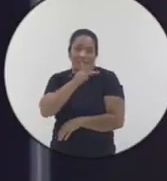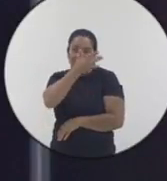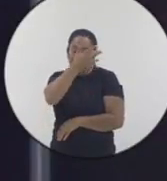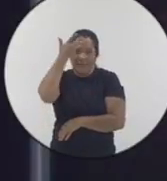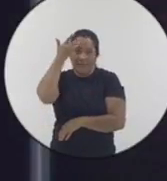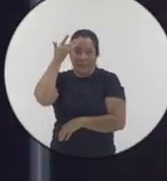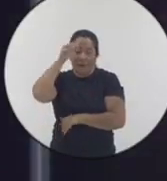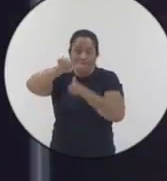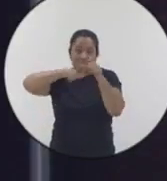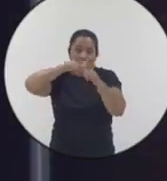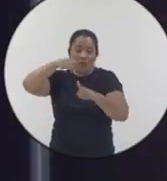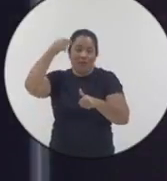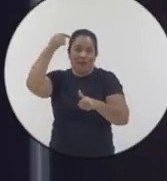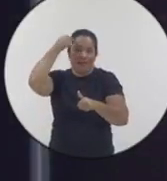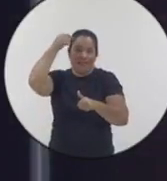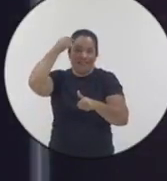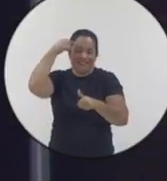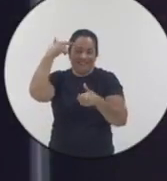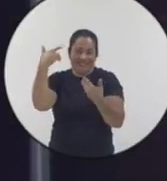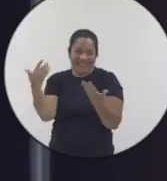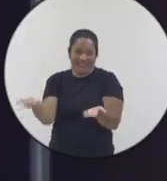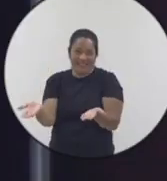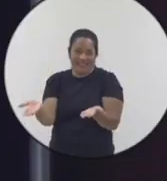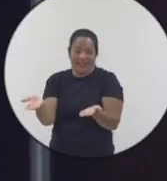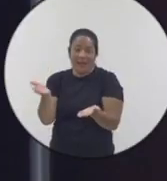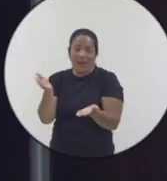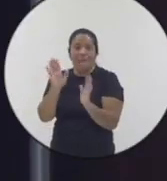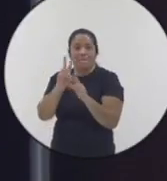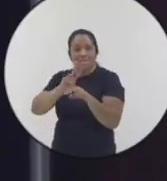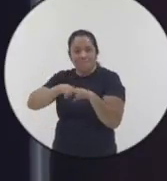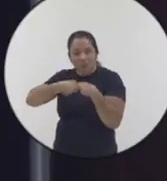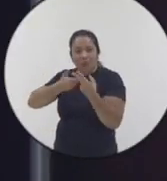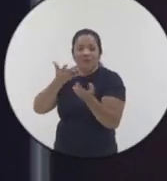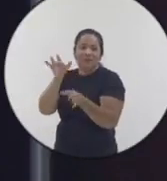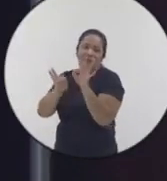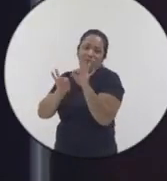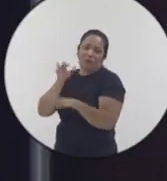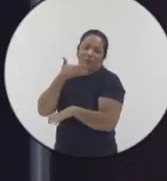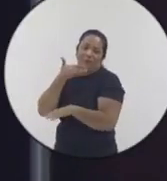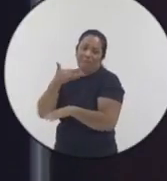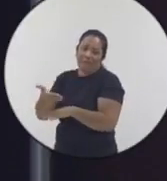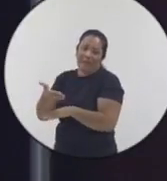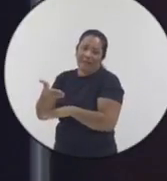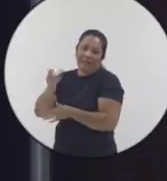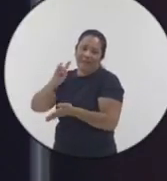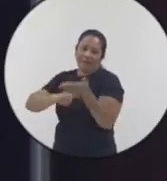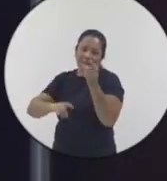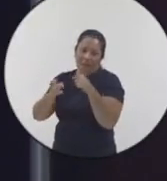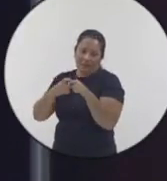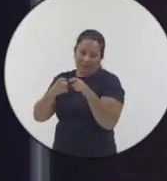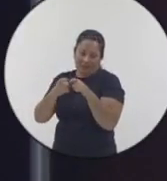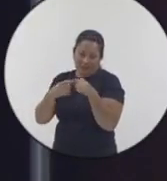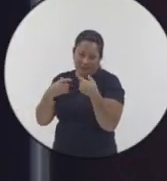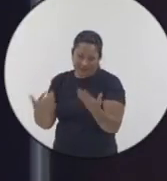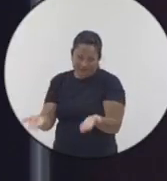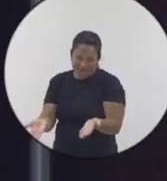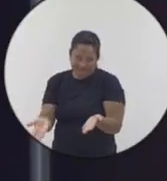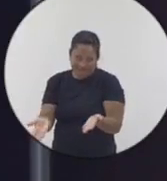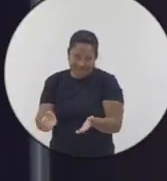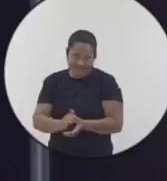e eu preciso estar respaldado. Então, o psicólogo, se ele não tiver alimentado da real nossa necessidade, das